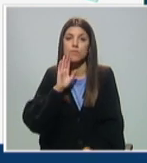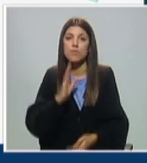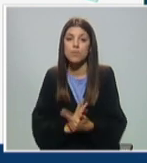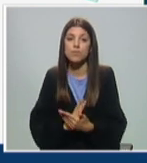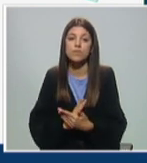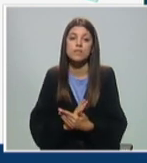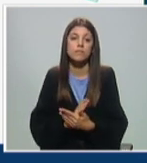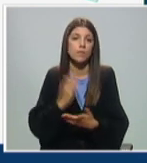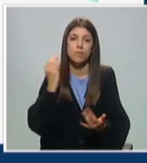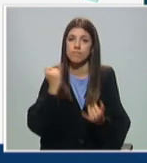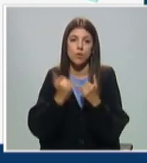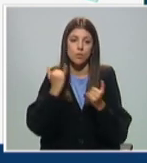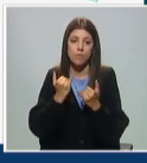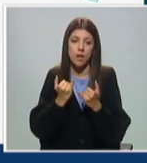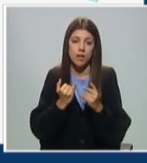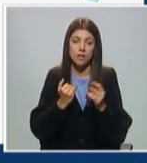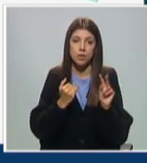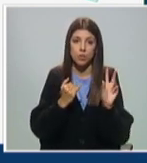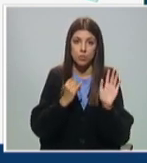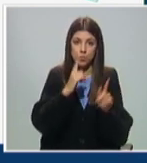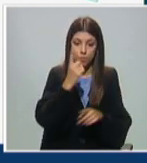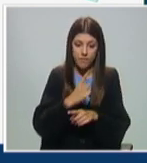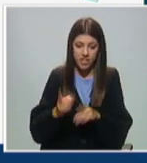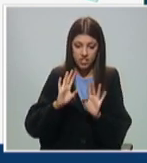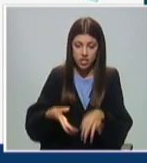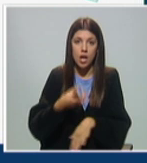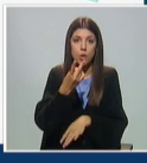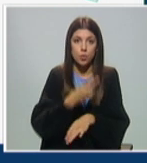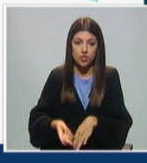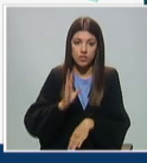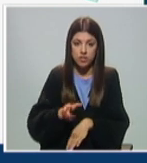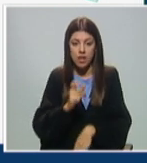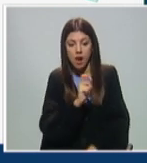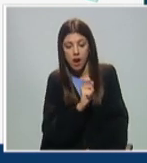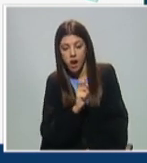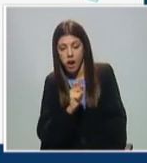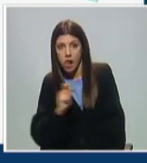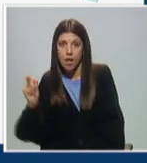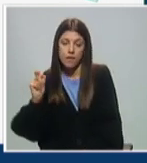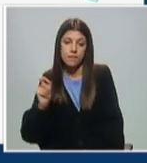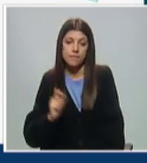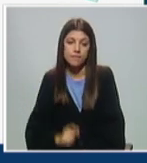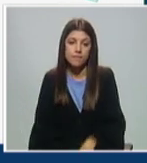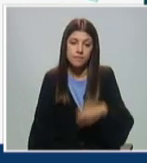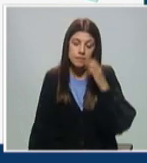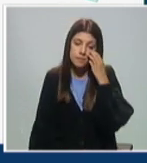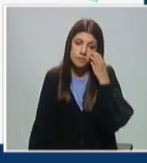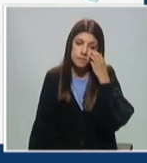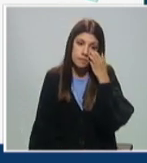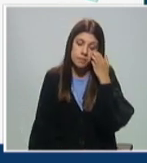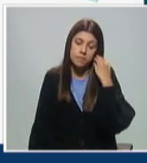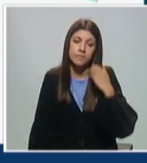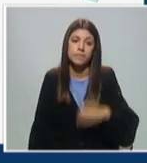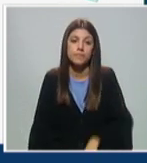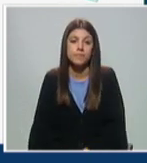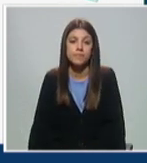fazer automaticamente. Se já temos uma lógica, basta puxar a fórmula e a folha de cálculo vai saber o